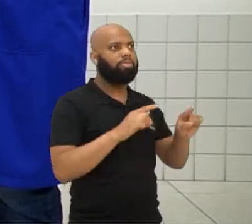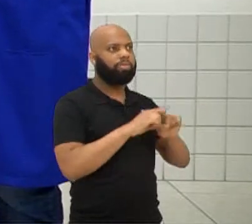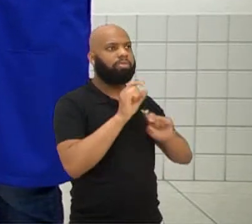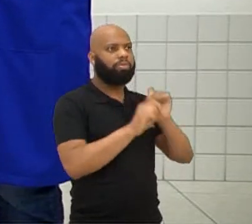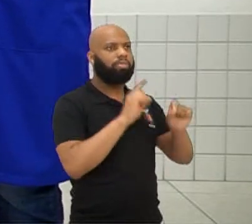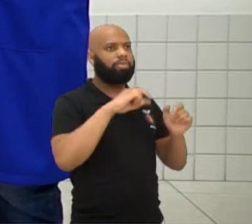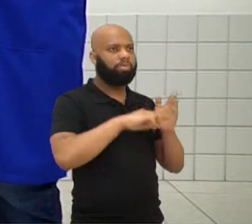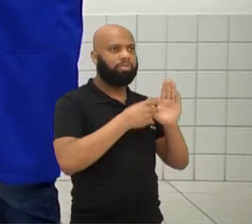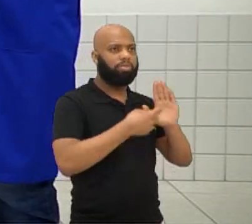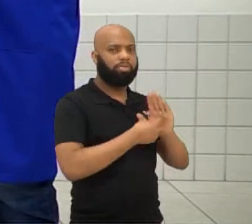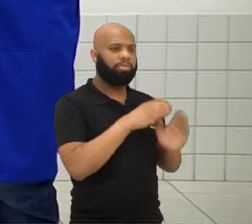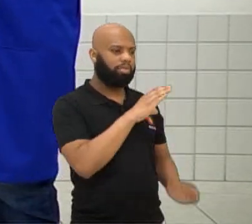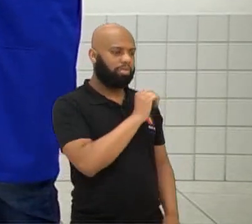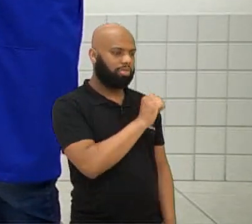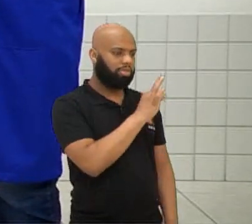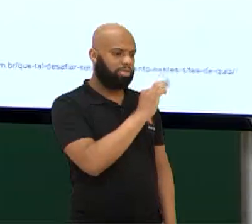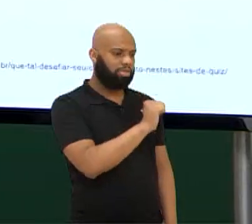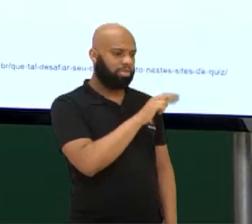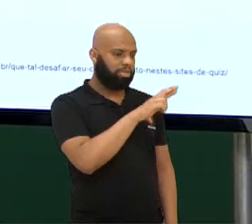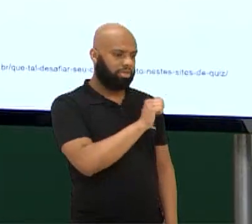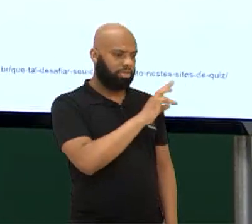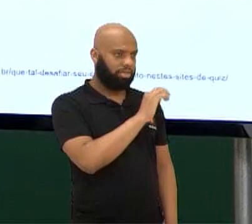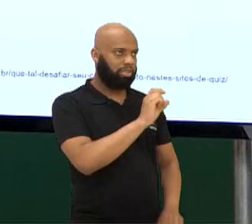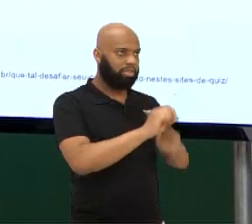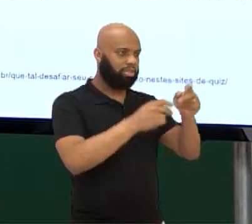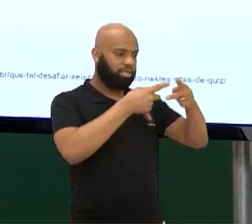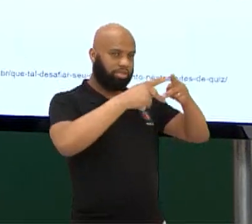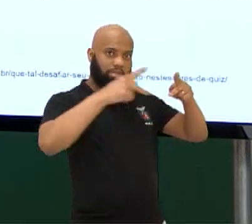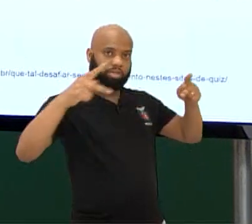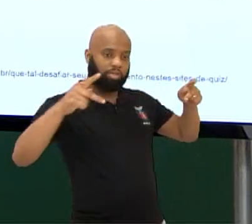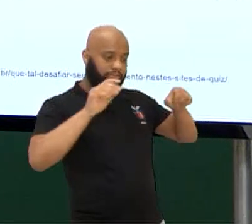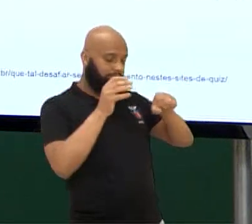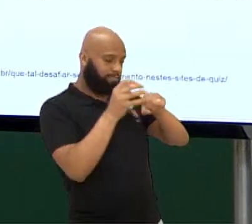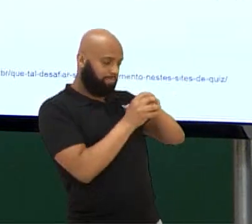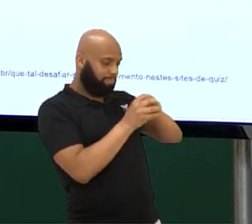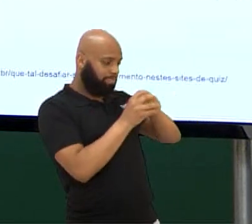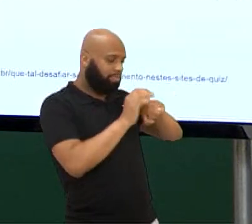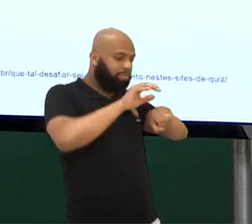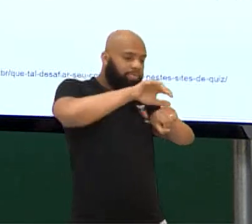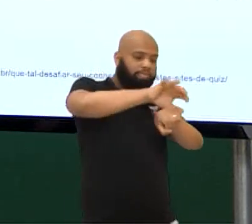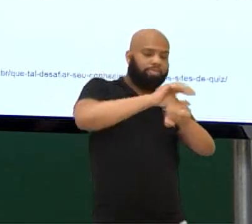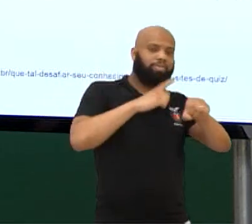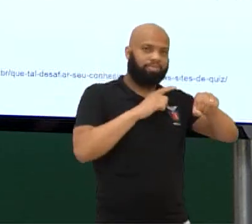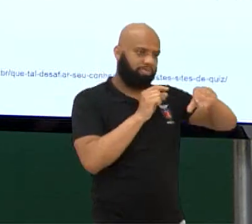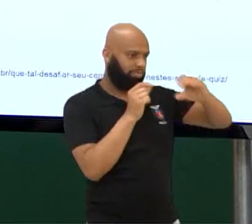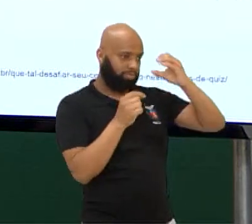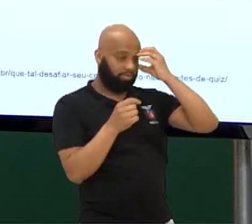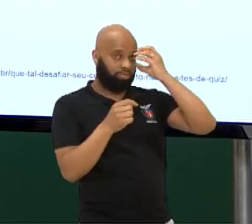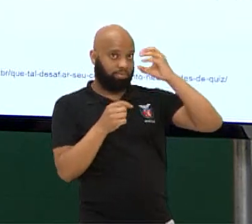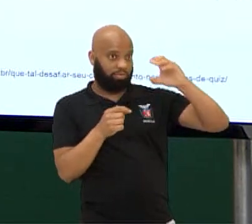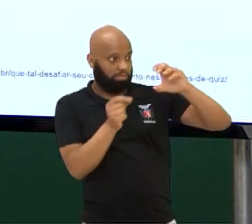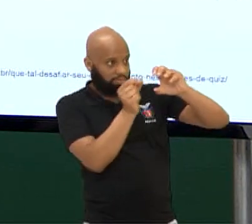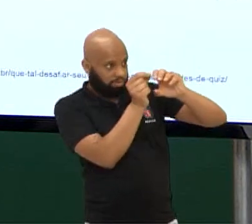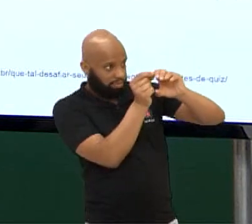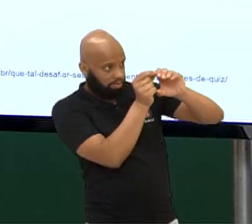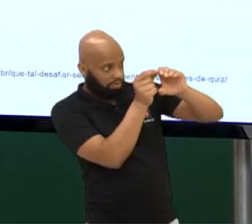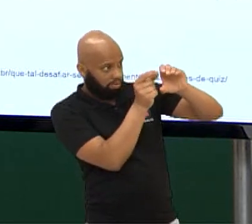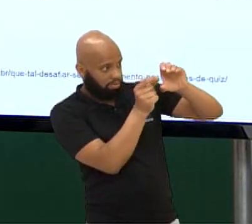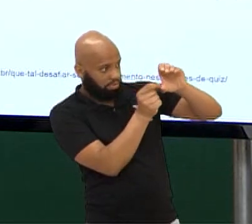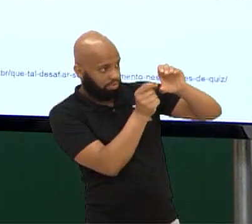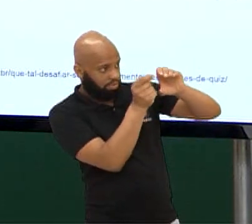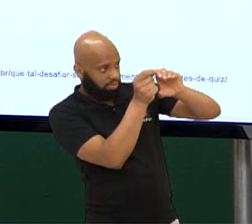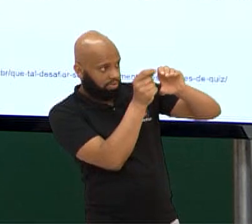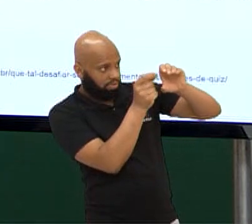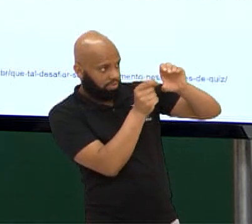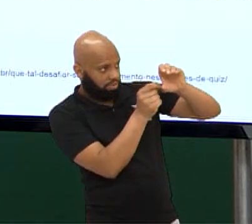da catarata que você acaba tendo, então assim, é uma camada de proteína que acaba se formando por detrás do cristalino. Então assim, por detrás da córnea, aliás, entre a